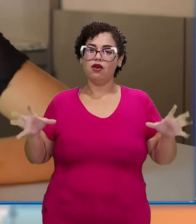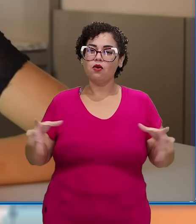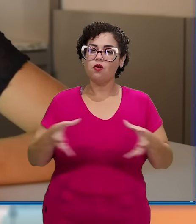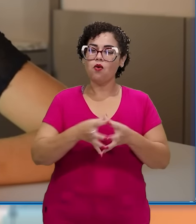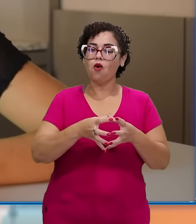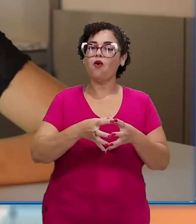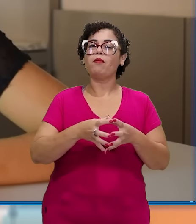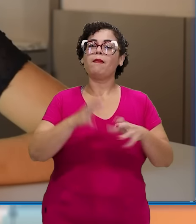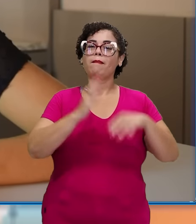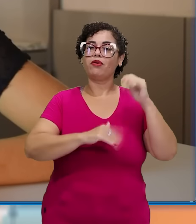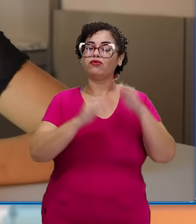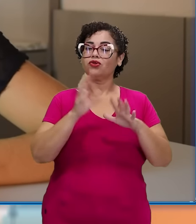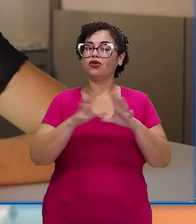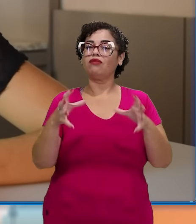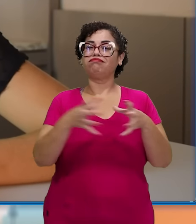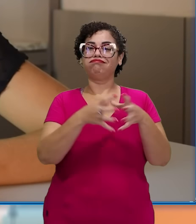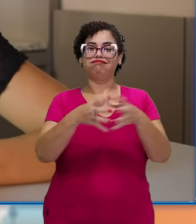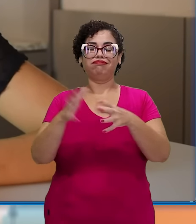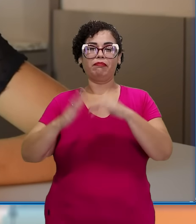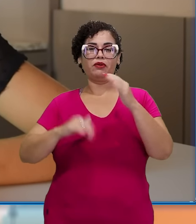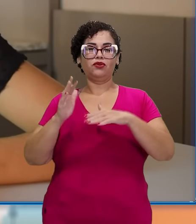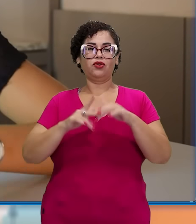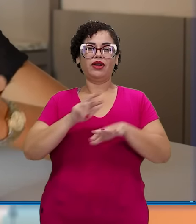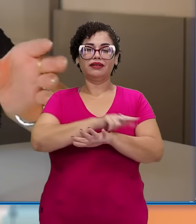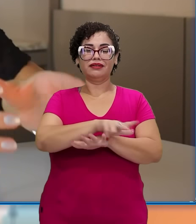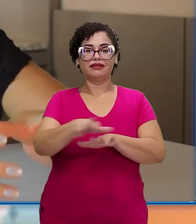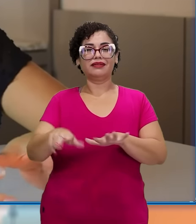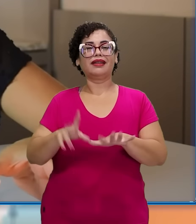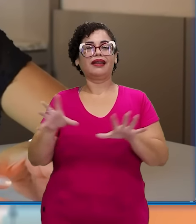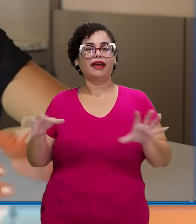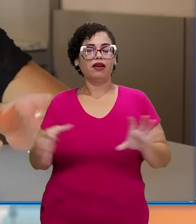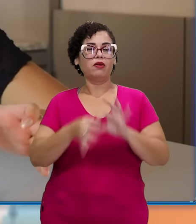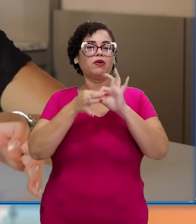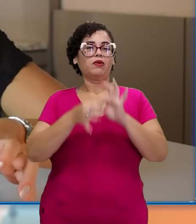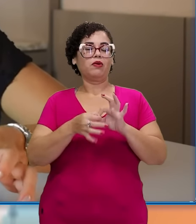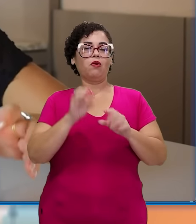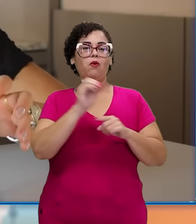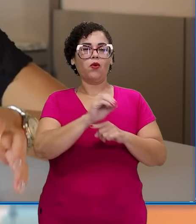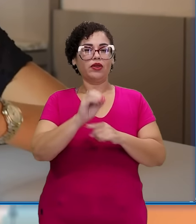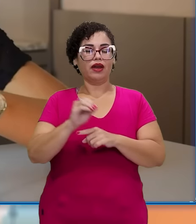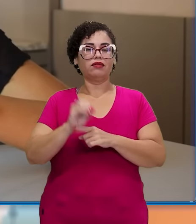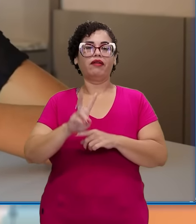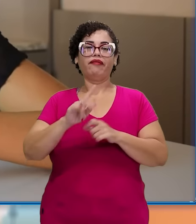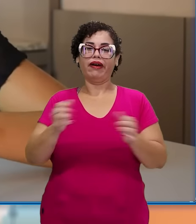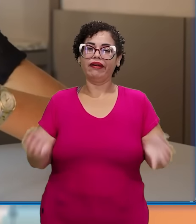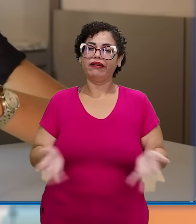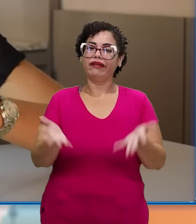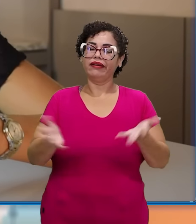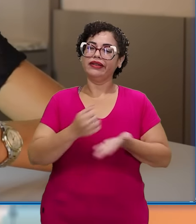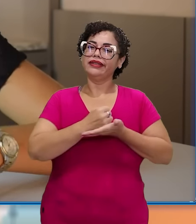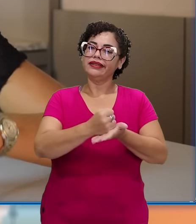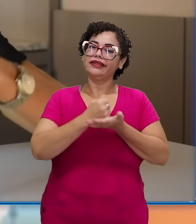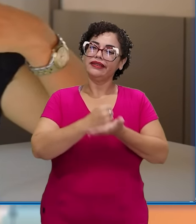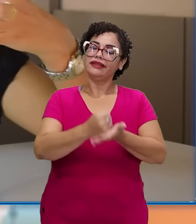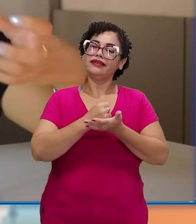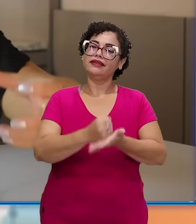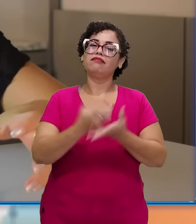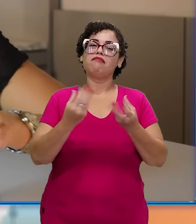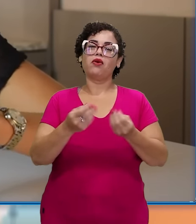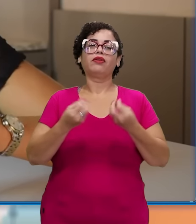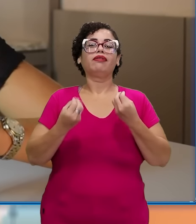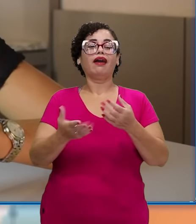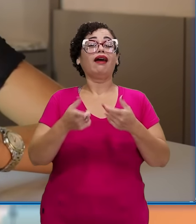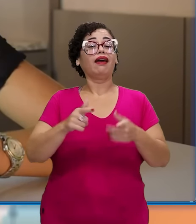incluem uma equipe multiprofissional em que diversos profissionais em conjunto com os cuidadores vão oferecer esse